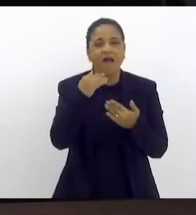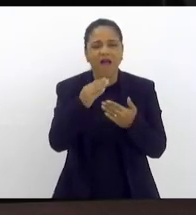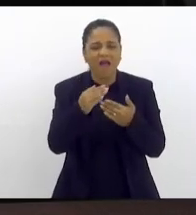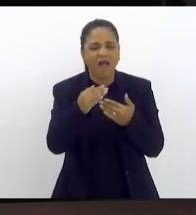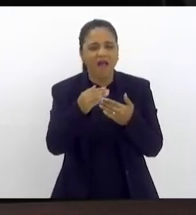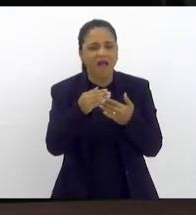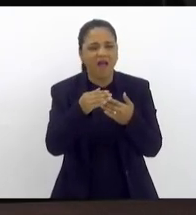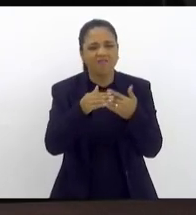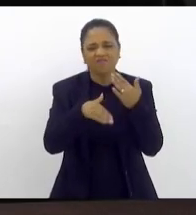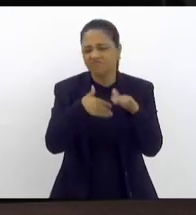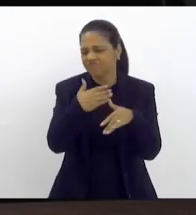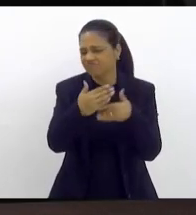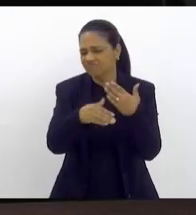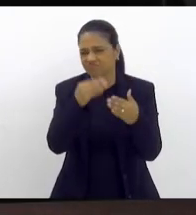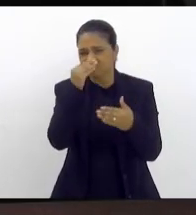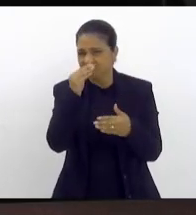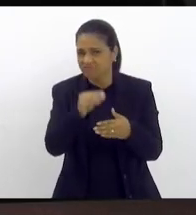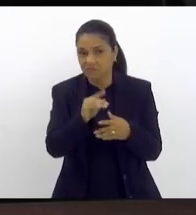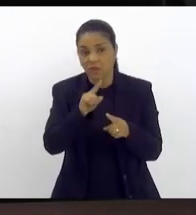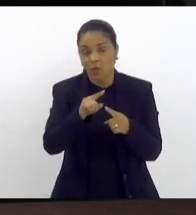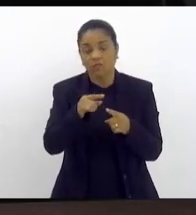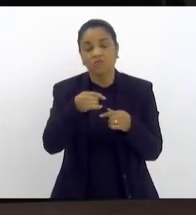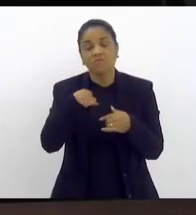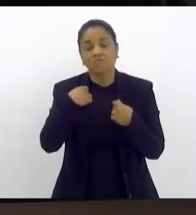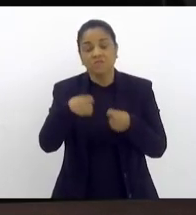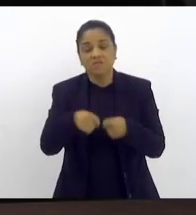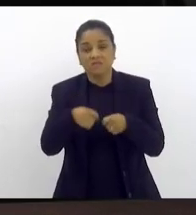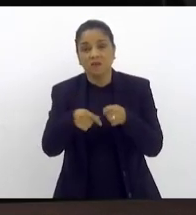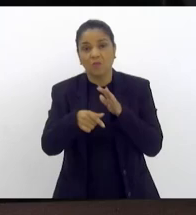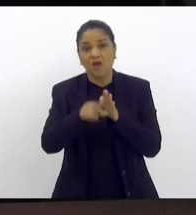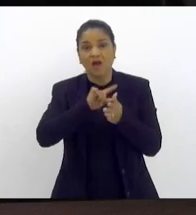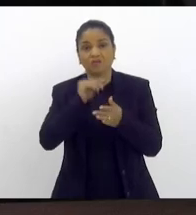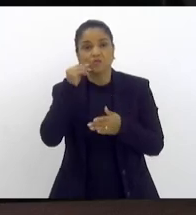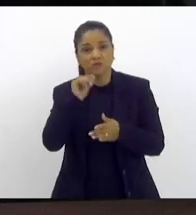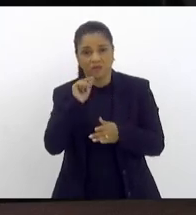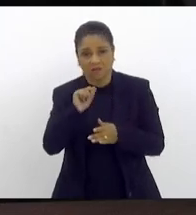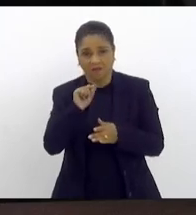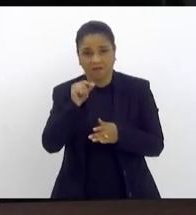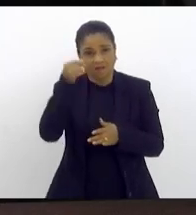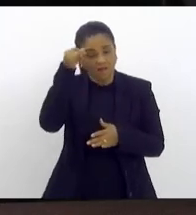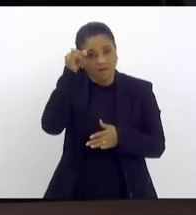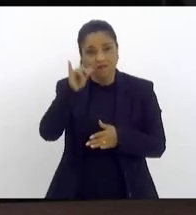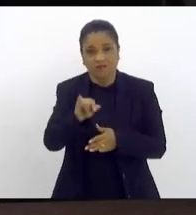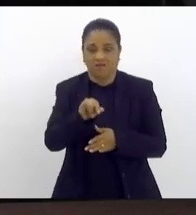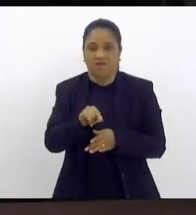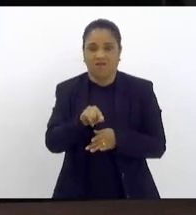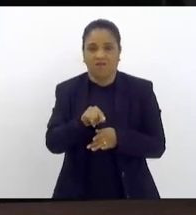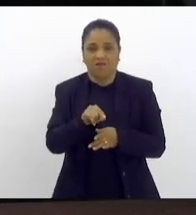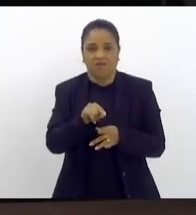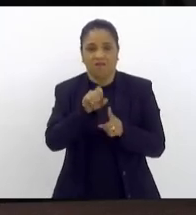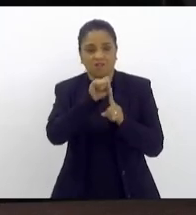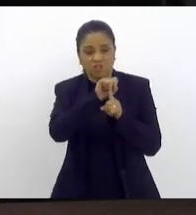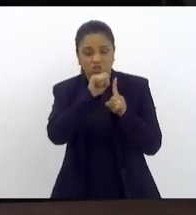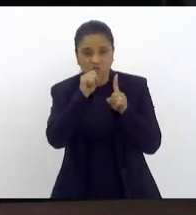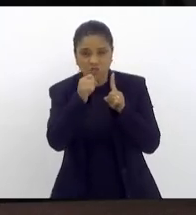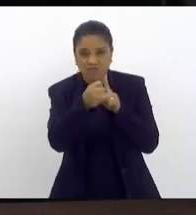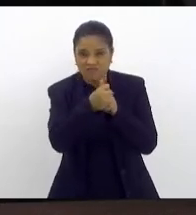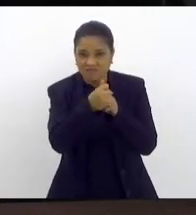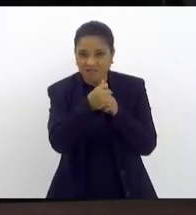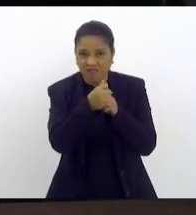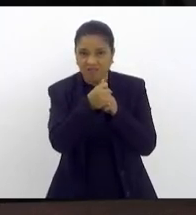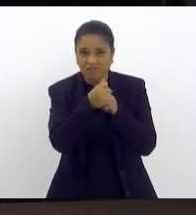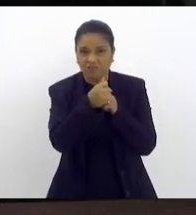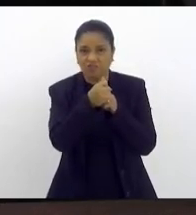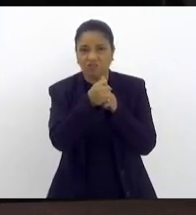prevenir hoje nós temos uma sociedade que vive índice equilíbrio